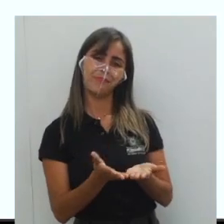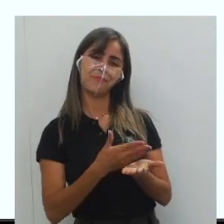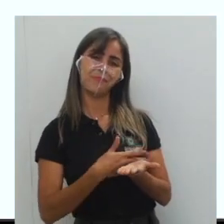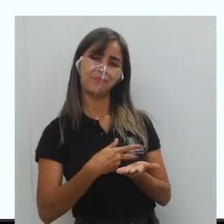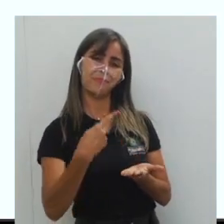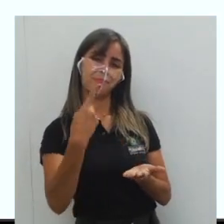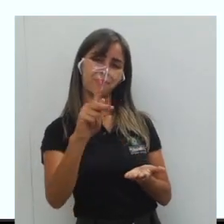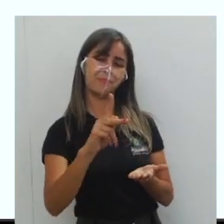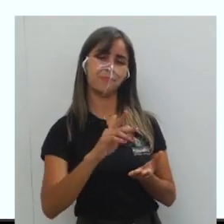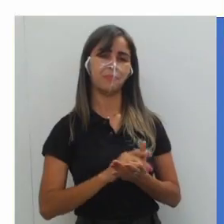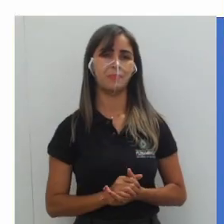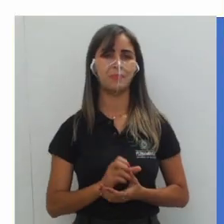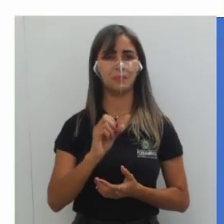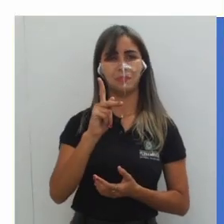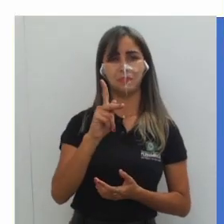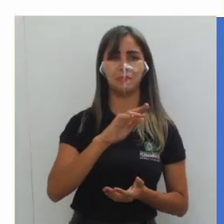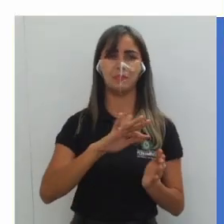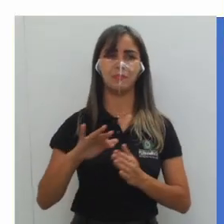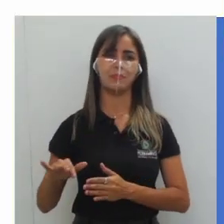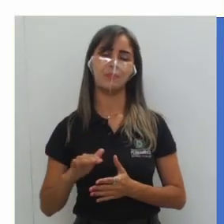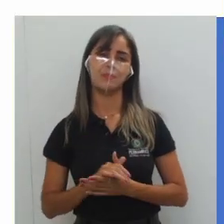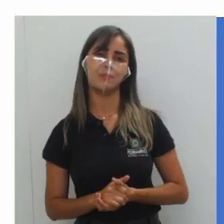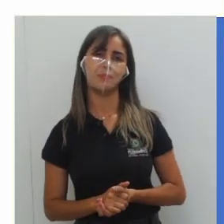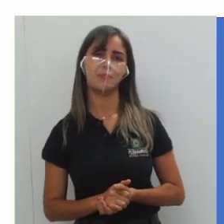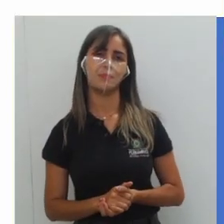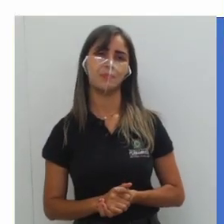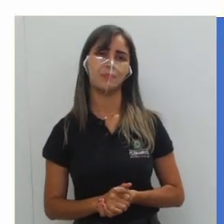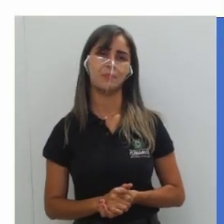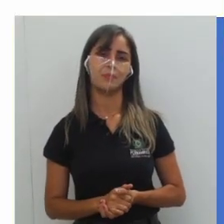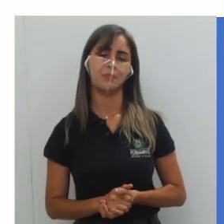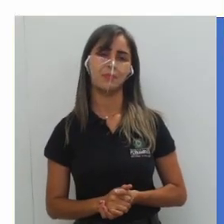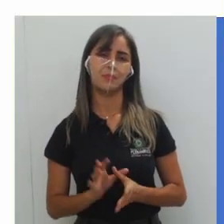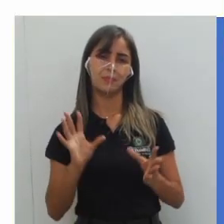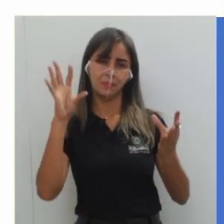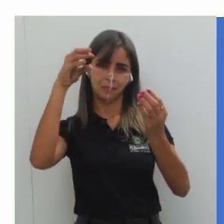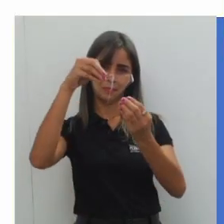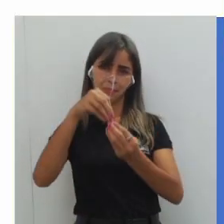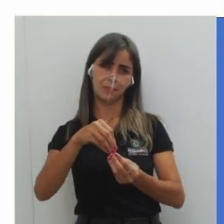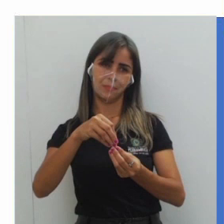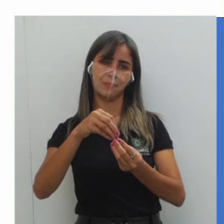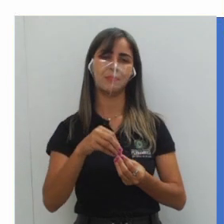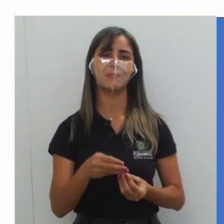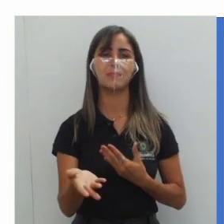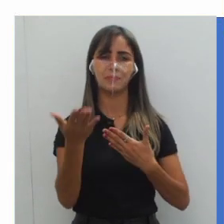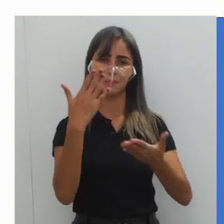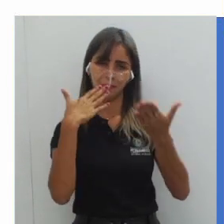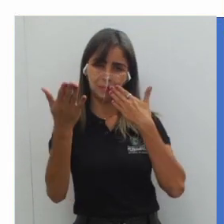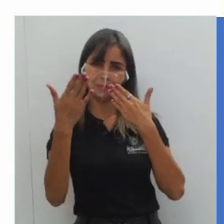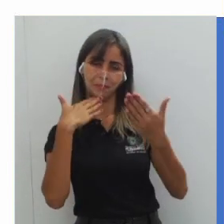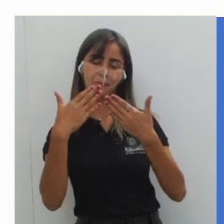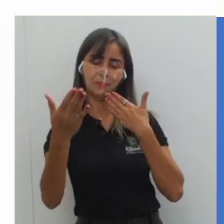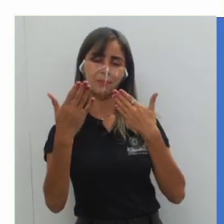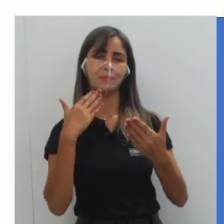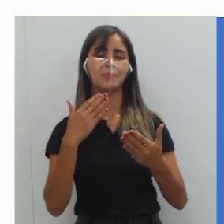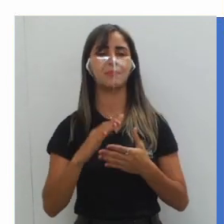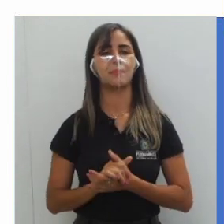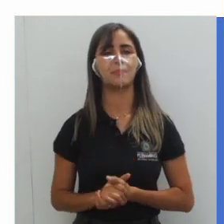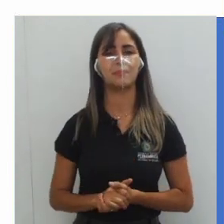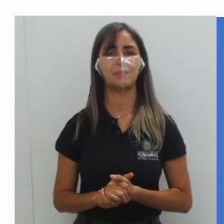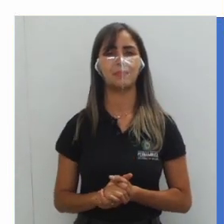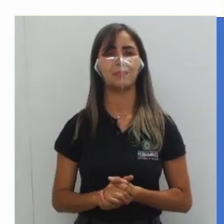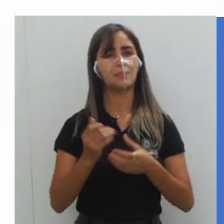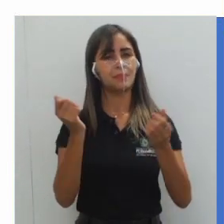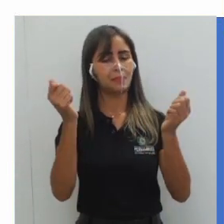caderno, ok? Vamos seguindo. Em resumo, a gente viu aí os comparativos, né?